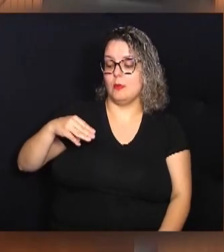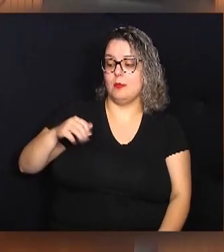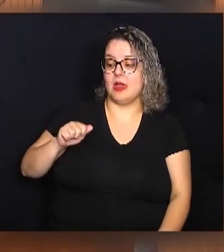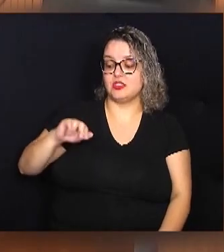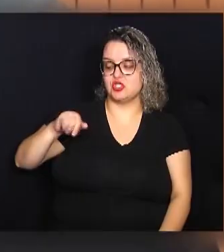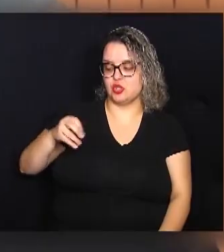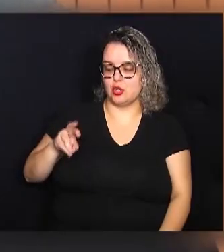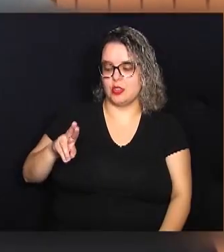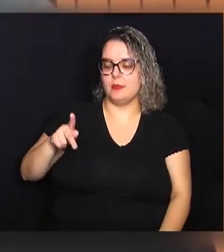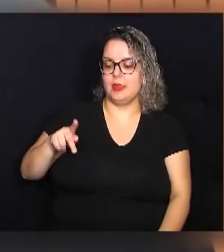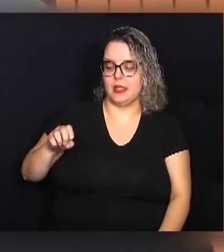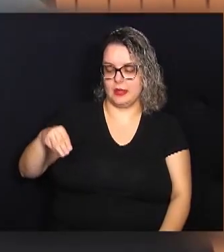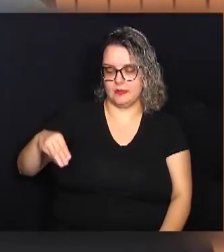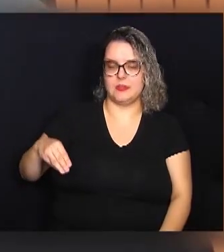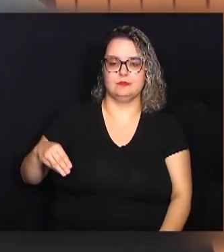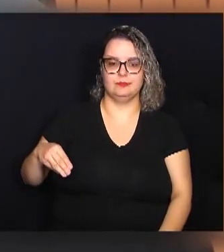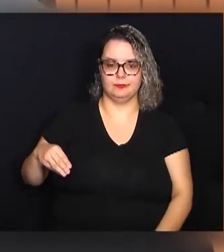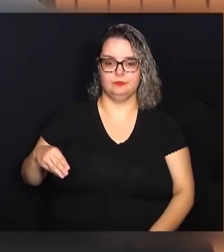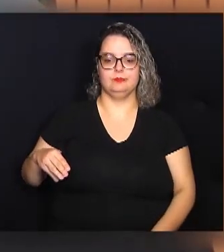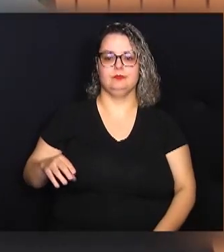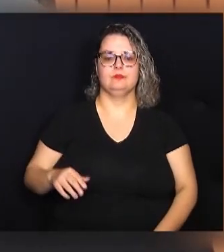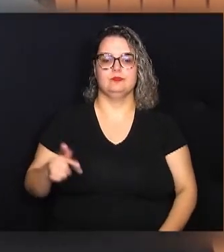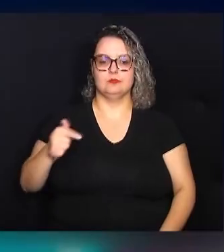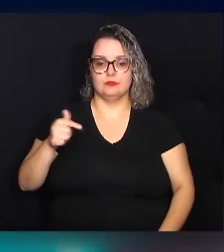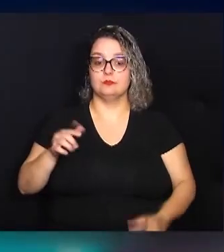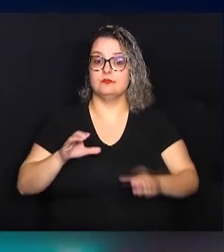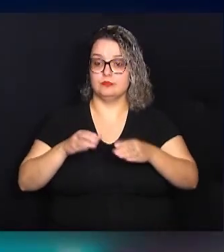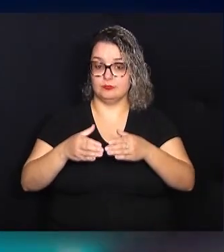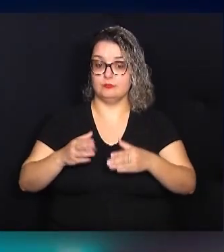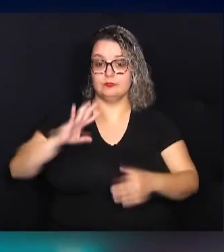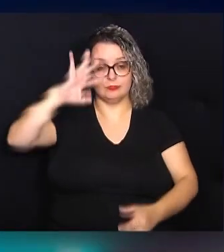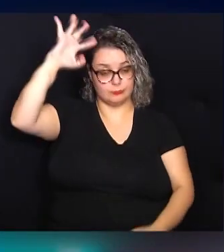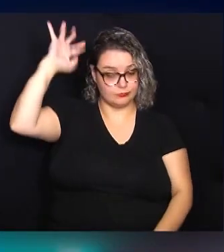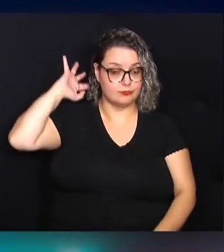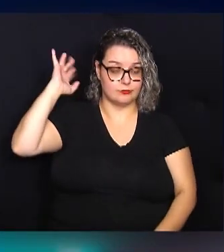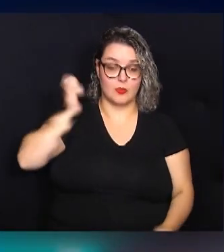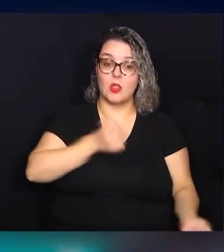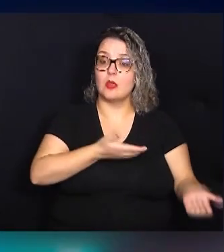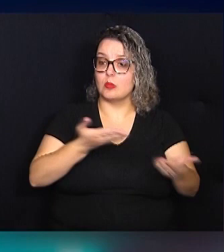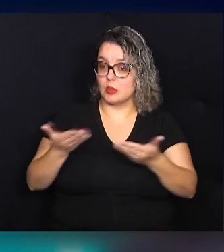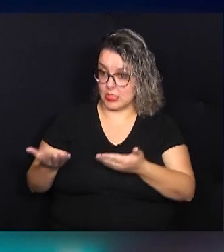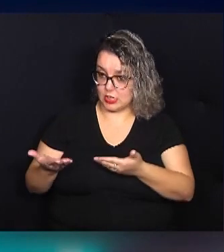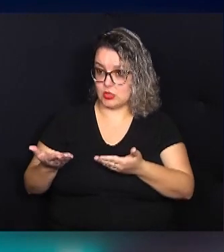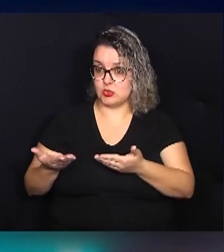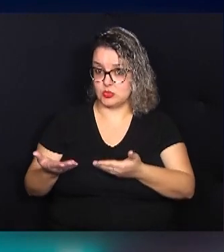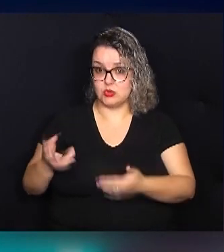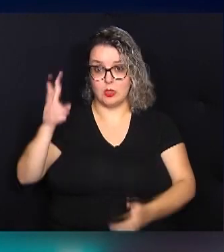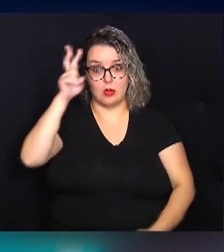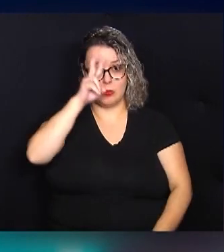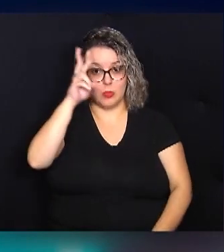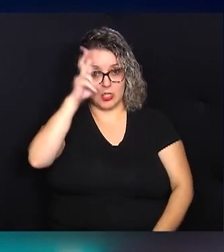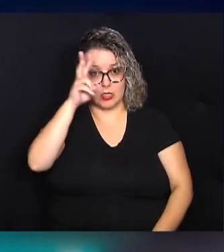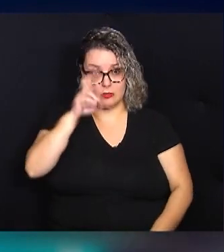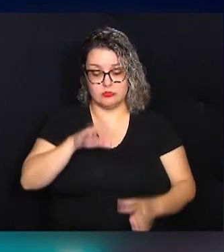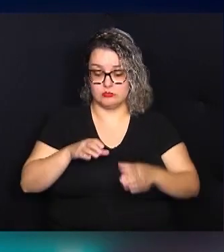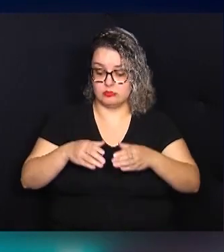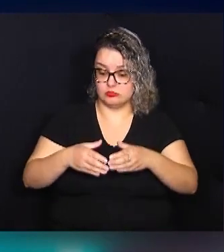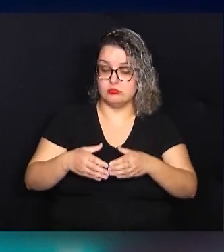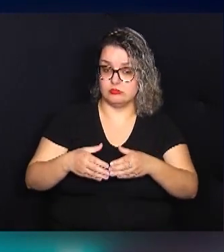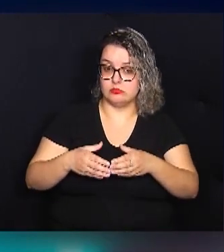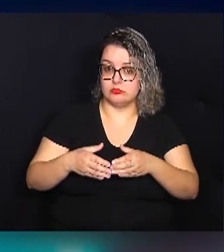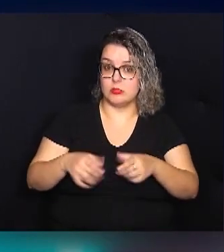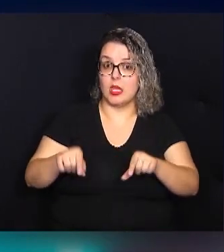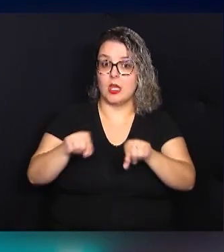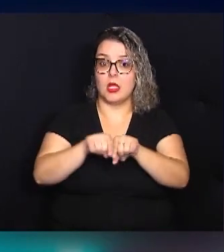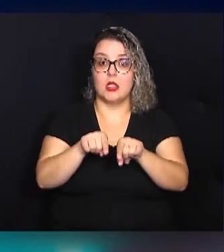comandante interino do 7º Grupamento de Bombeiros, fez uma apresentação sobre a história da corporação e